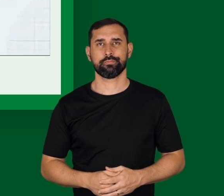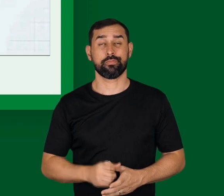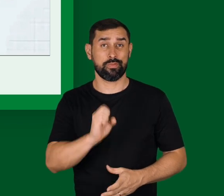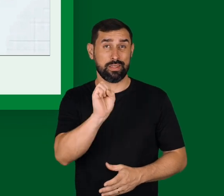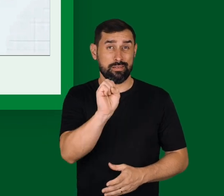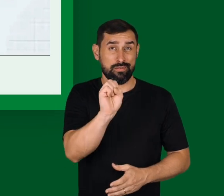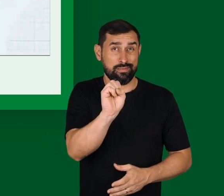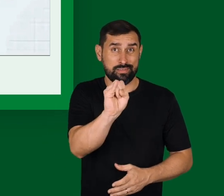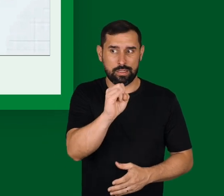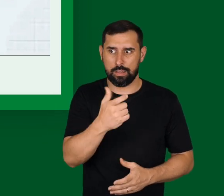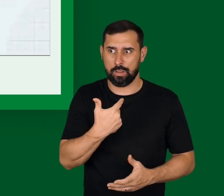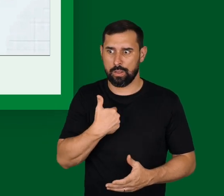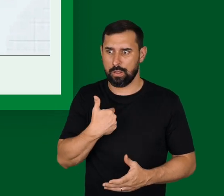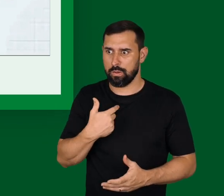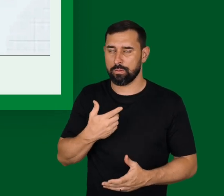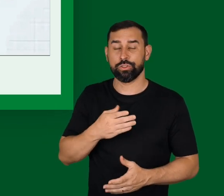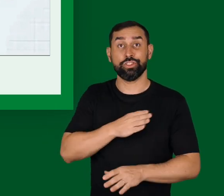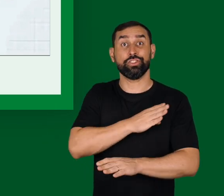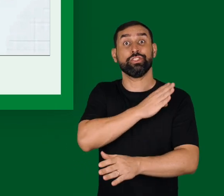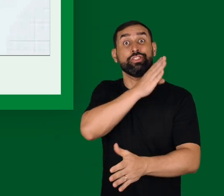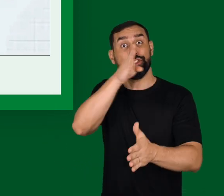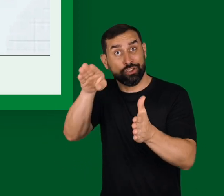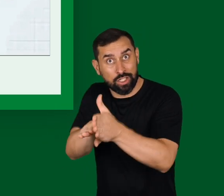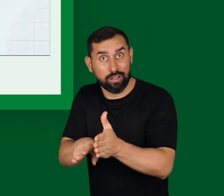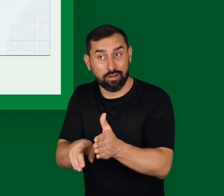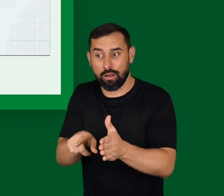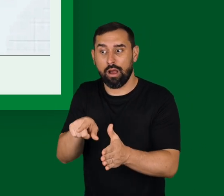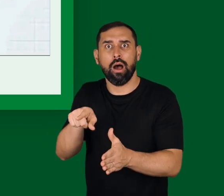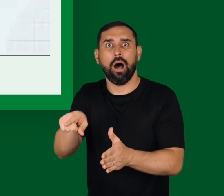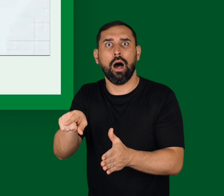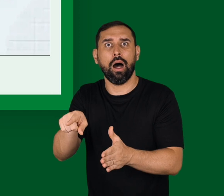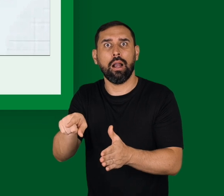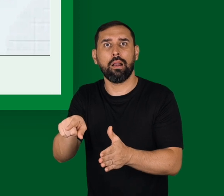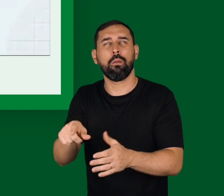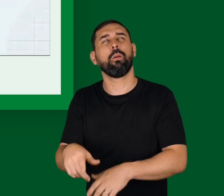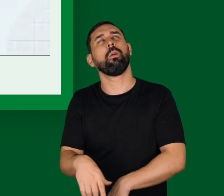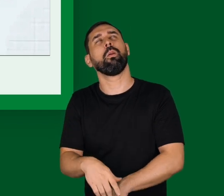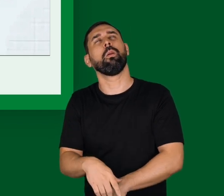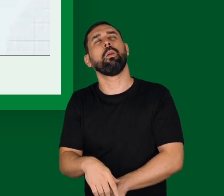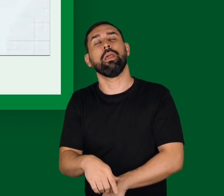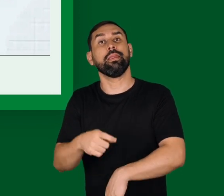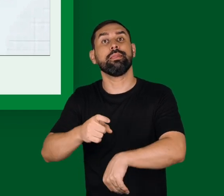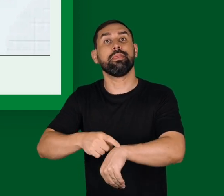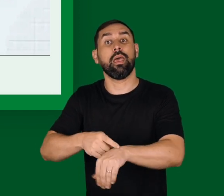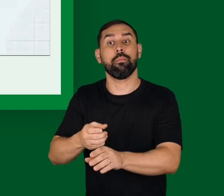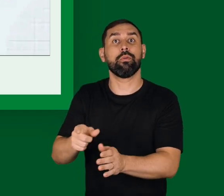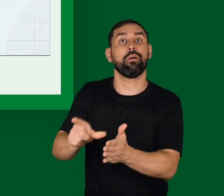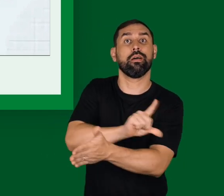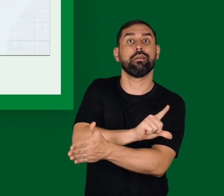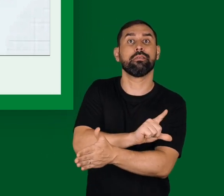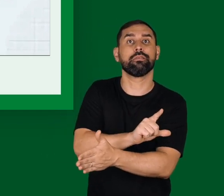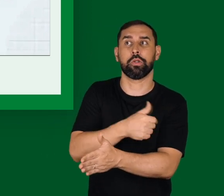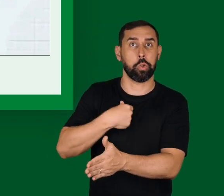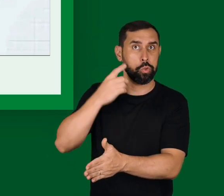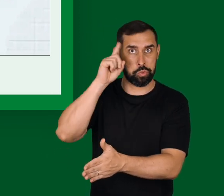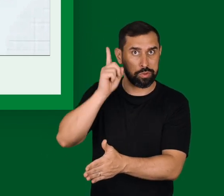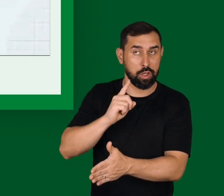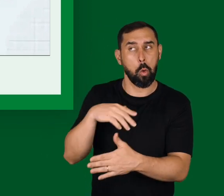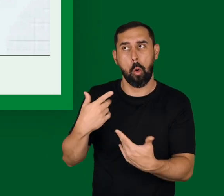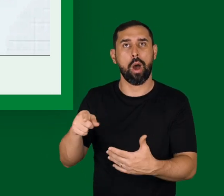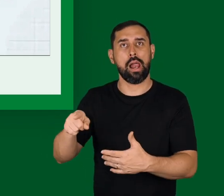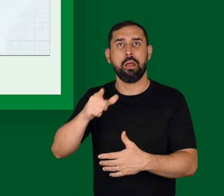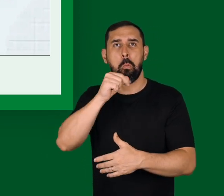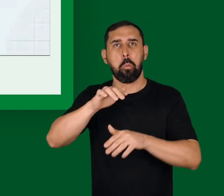tá? Se a gente não sabe há quanto tempo aquela criança está parada, né? Uma questão chega no local,